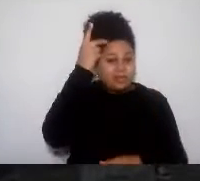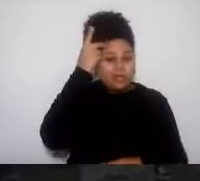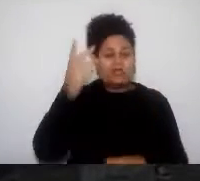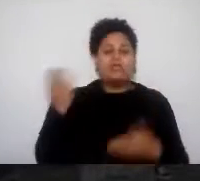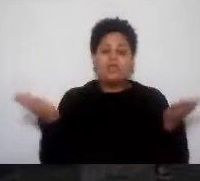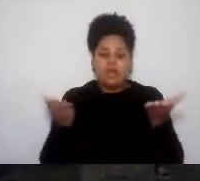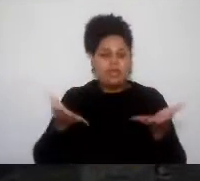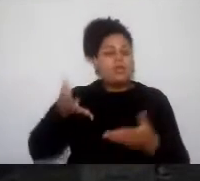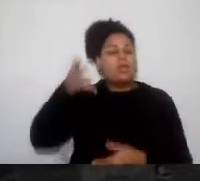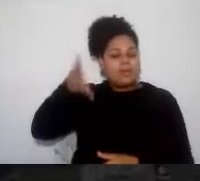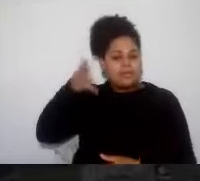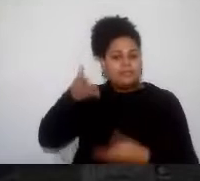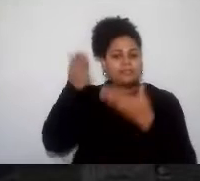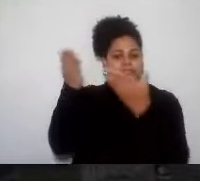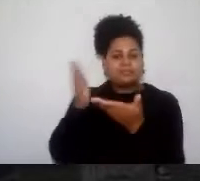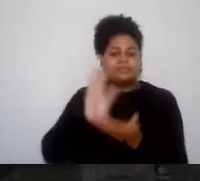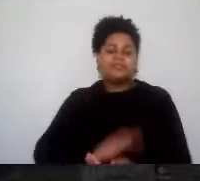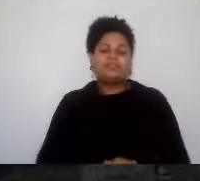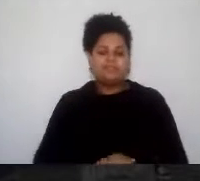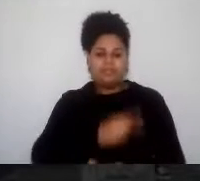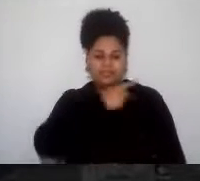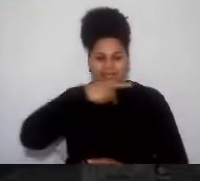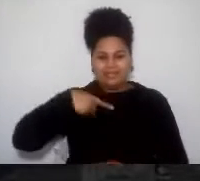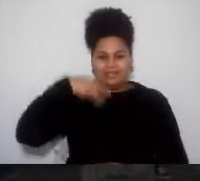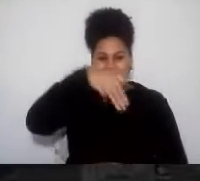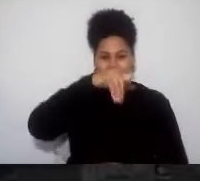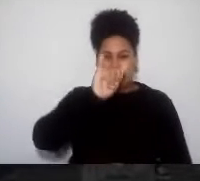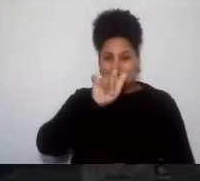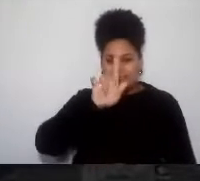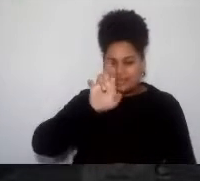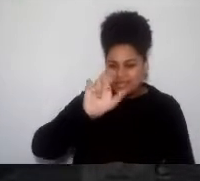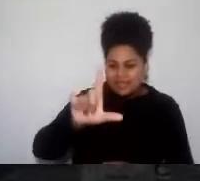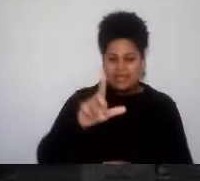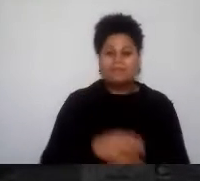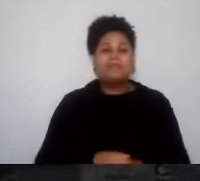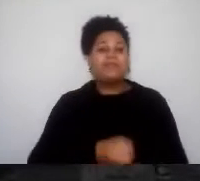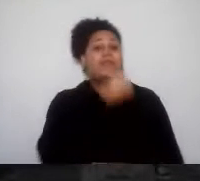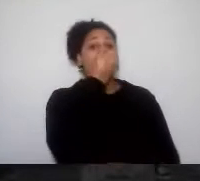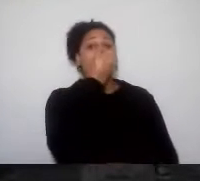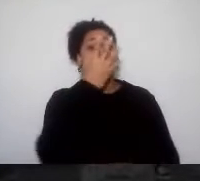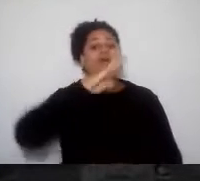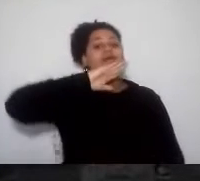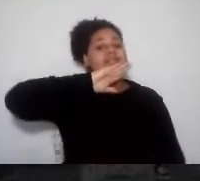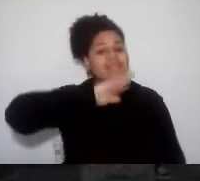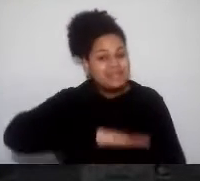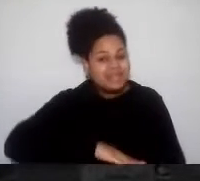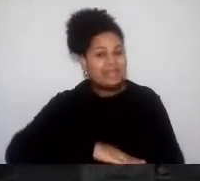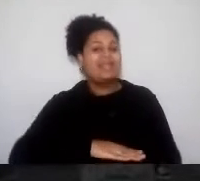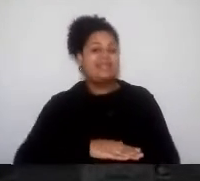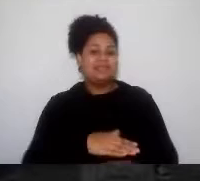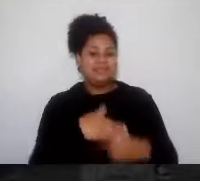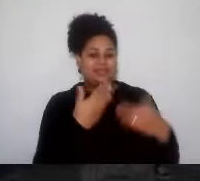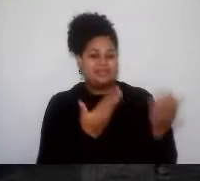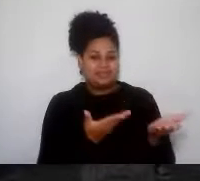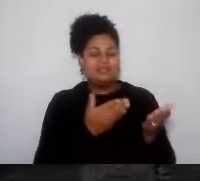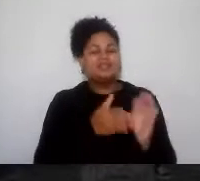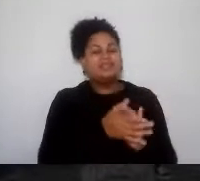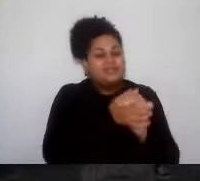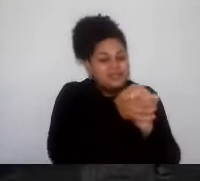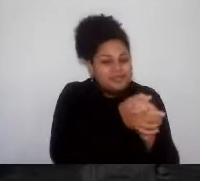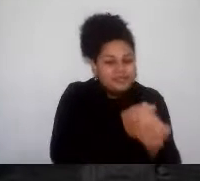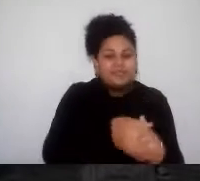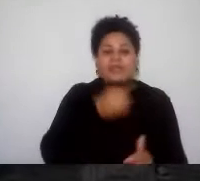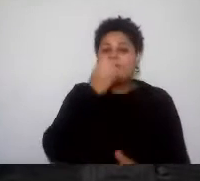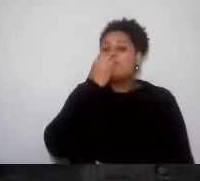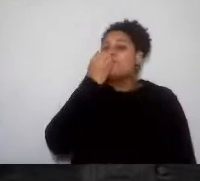Torres. Obrigado, Gilce. Uma boa tarde, companheiro Butica, governador Requião e